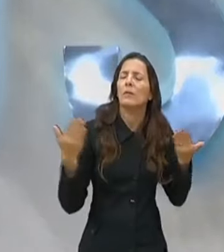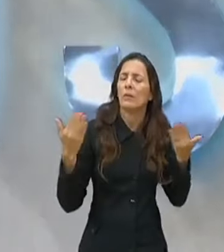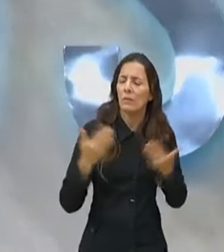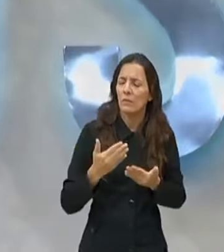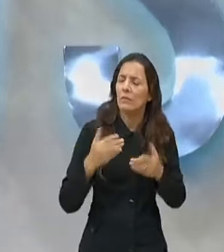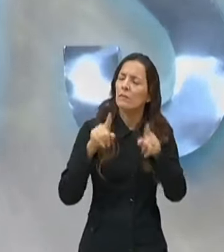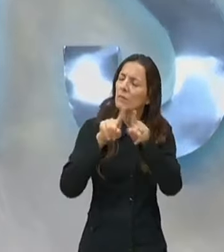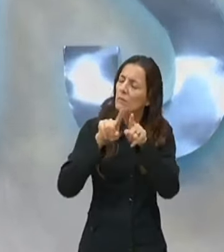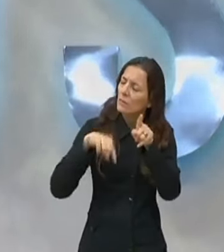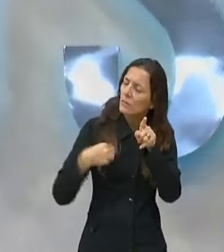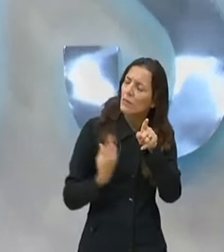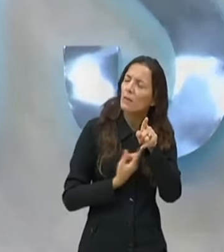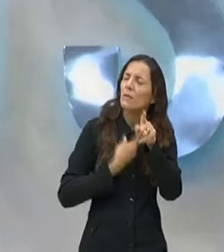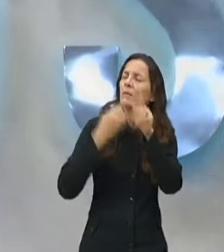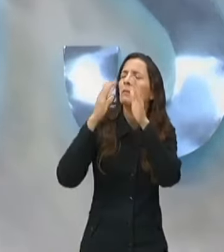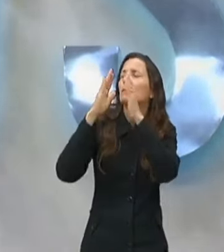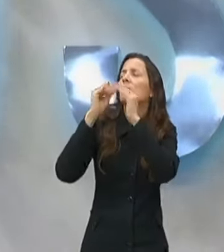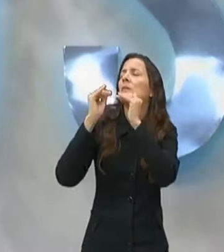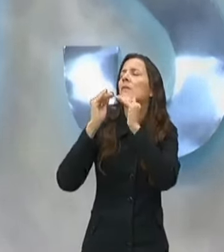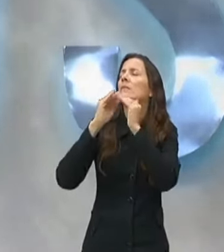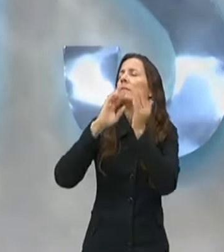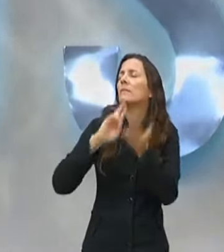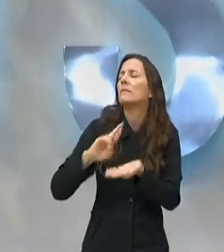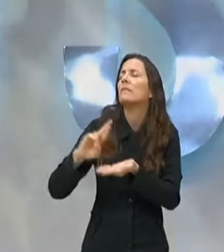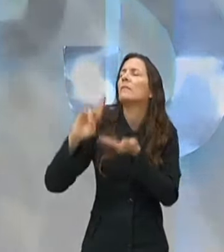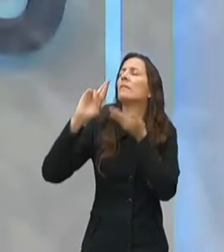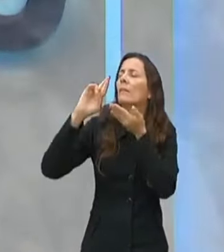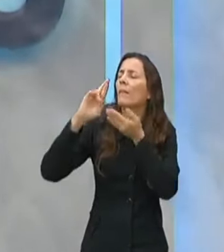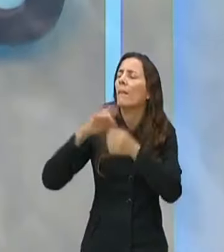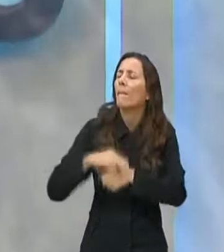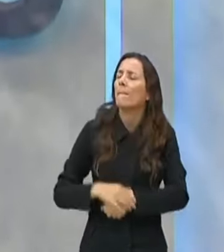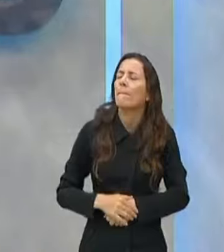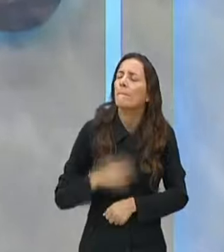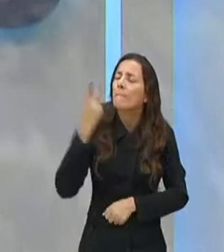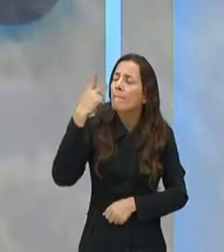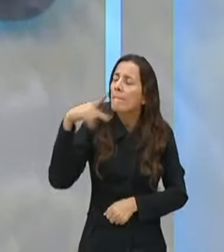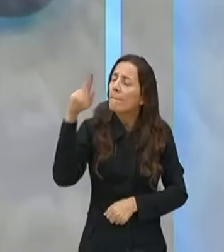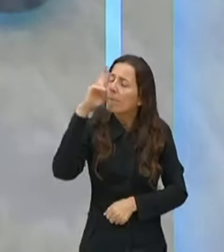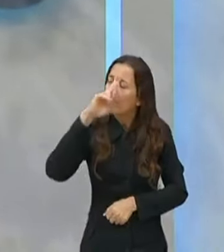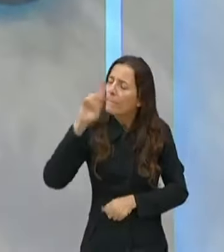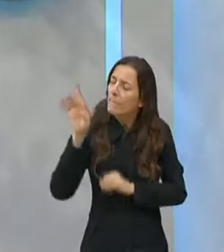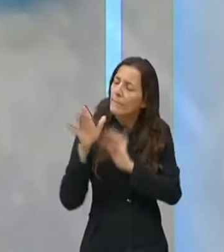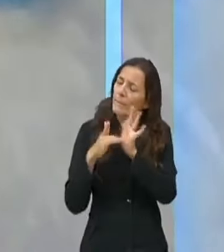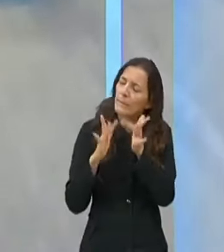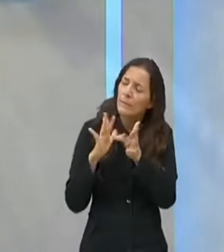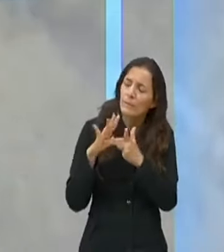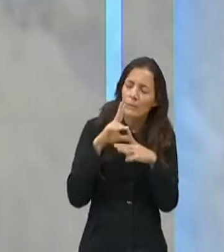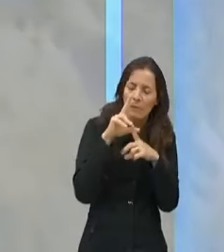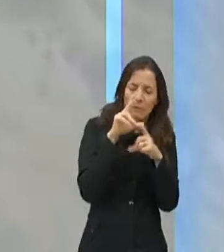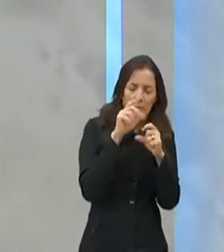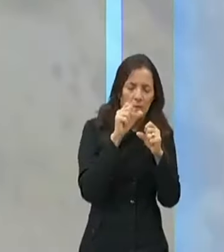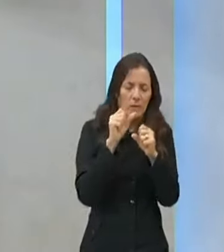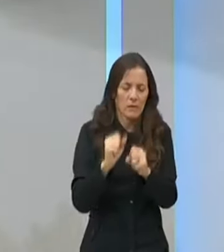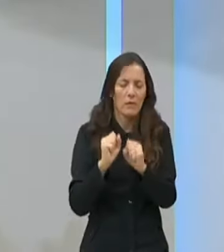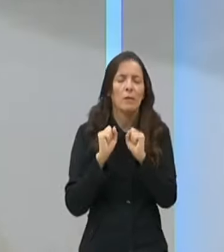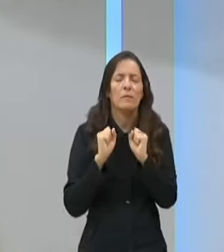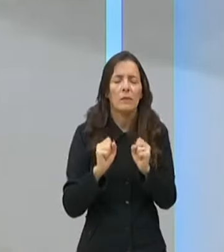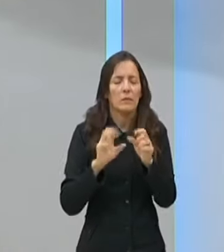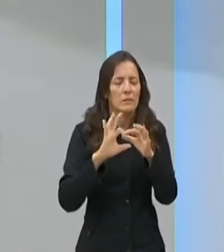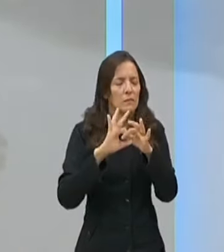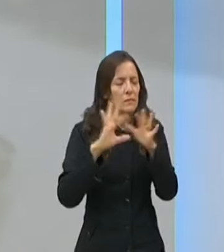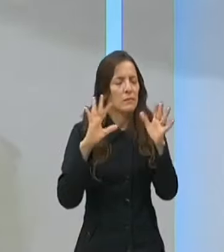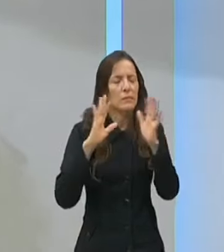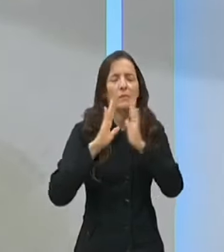poderoso, aleluia. Nas tuas mãos está o poder, meu Deus, para libertar.